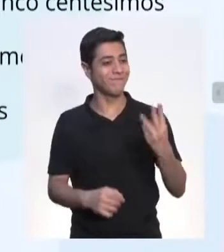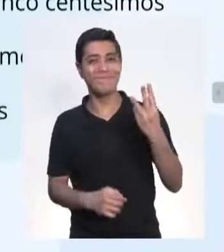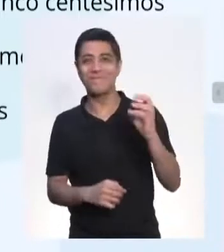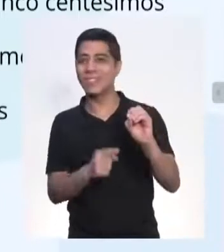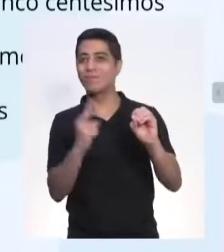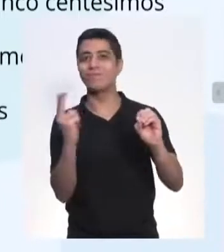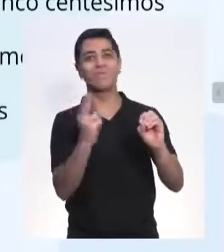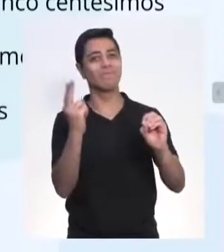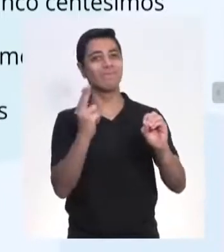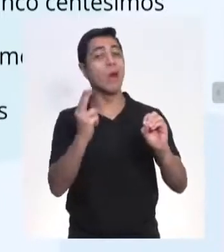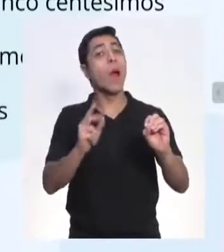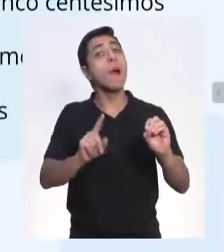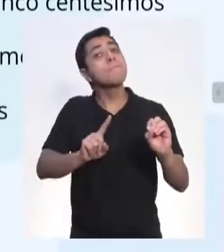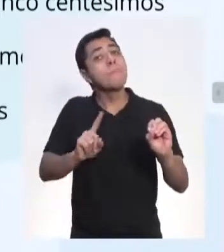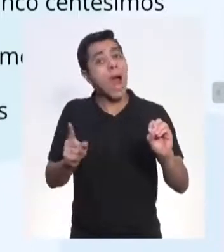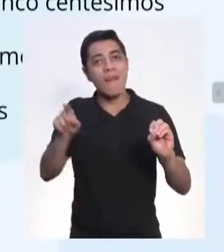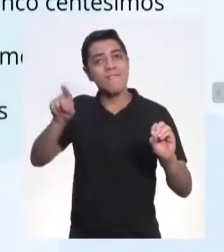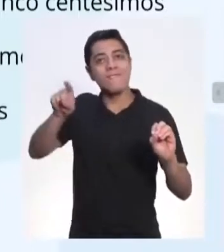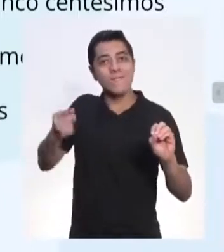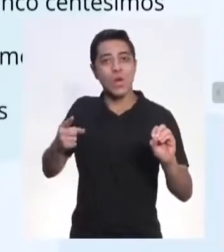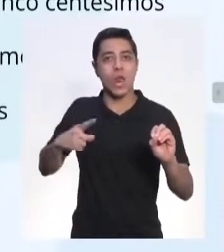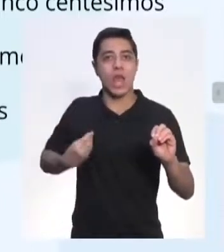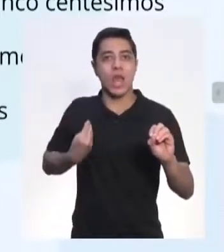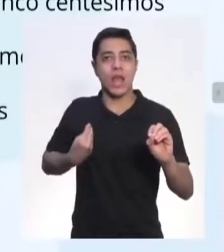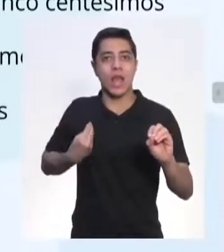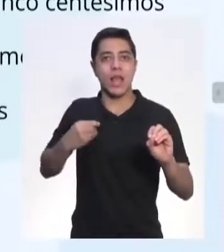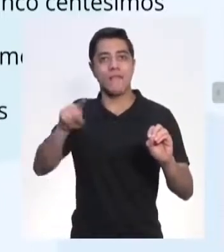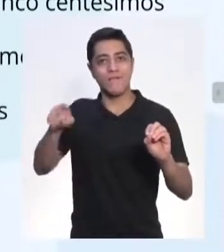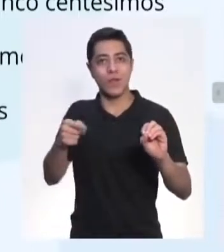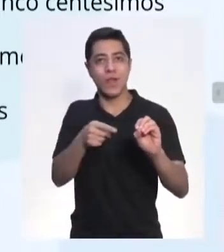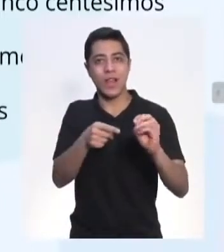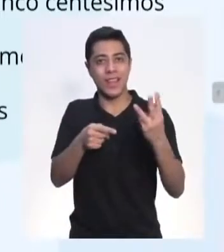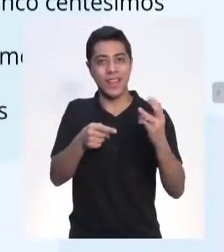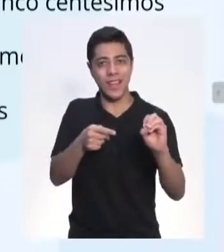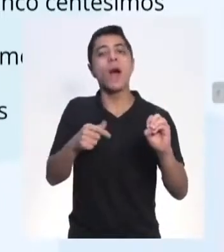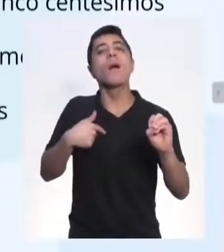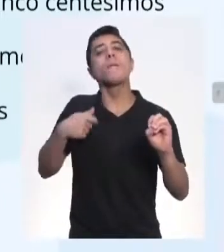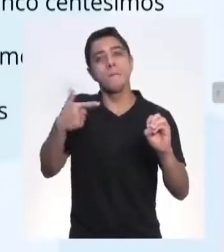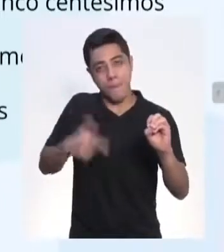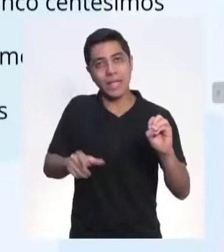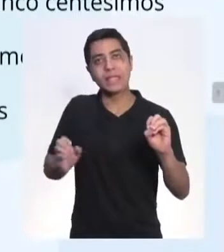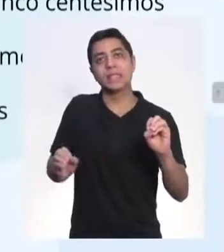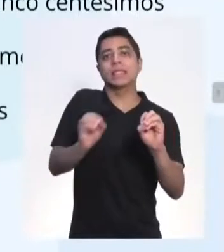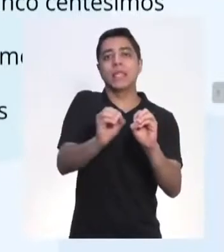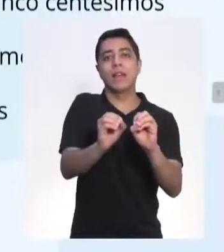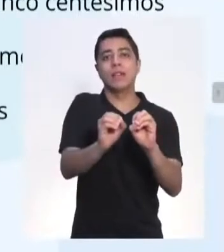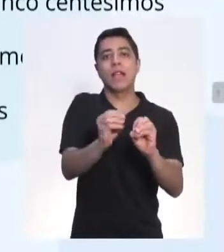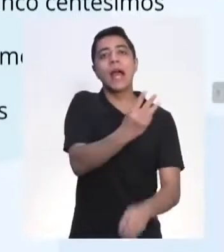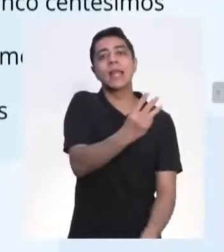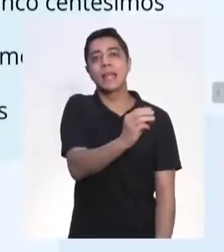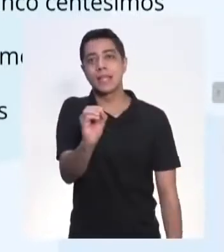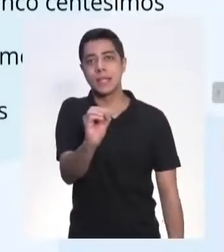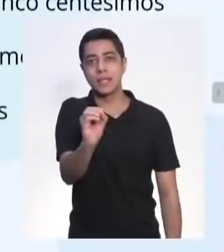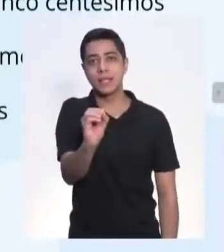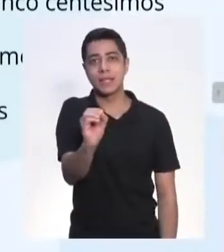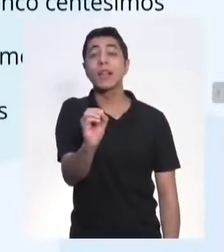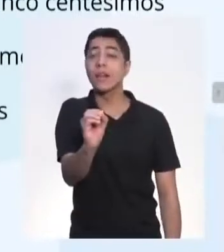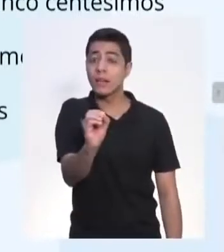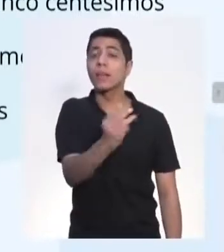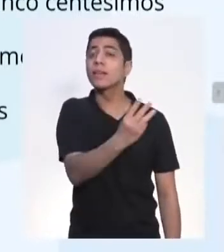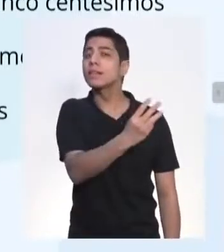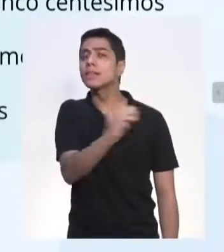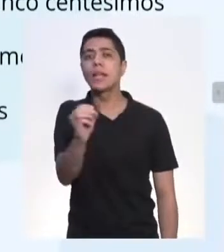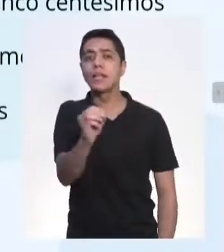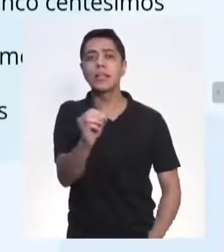vírgula. Então, posso acrescentar um 0. Perfeito. 300 vai ter 7 vezes.